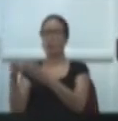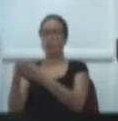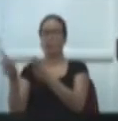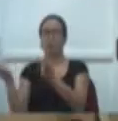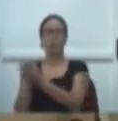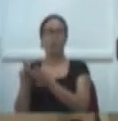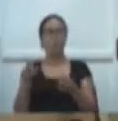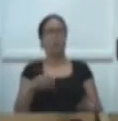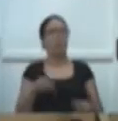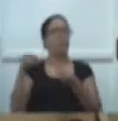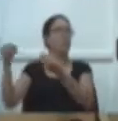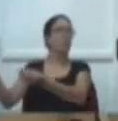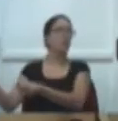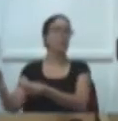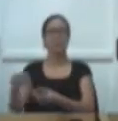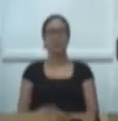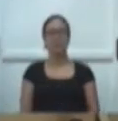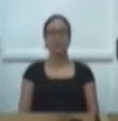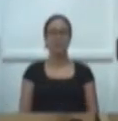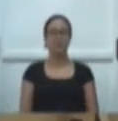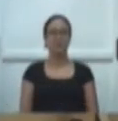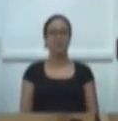Encaminhe-se às comissões competentes.